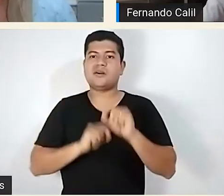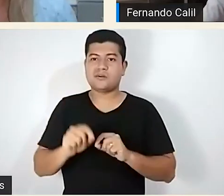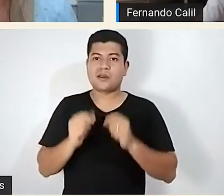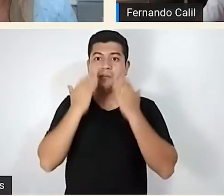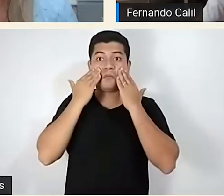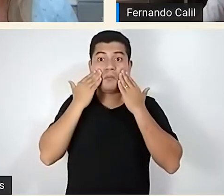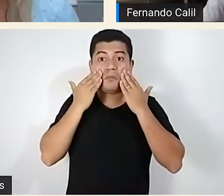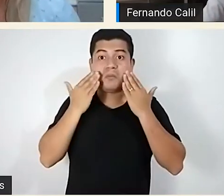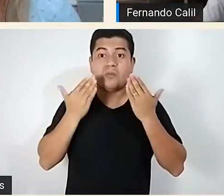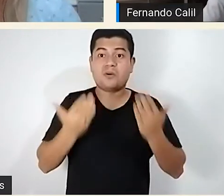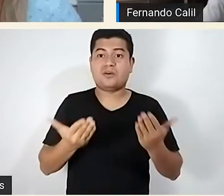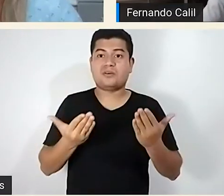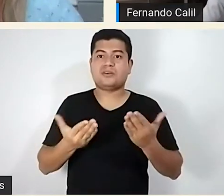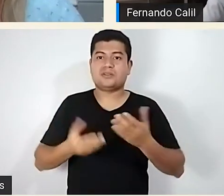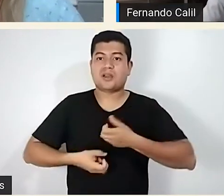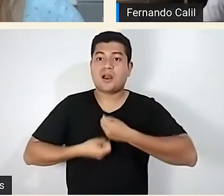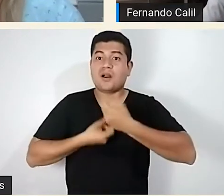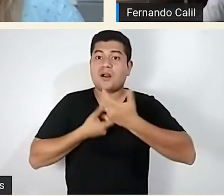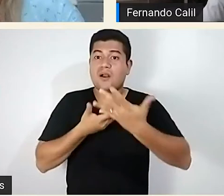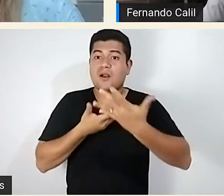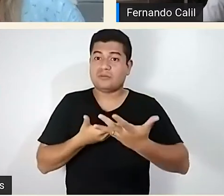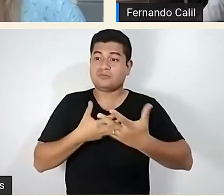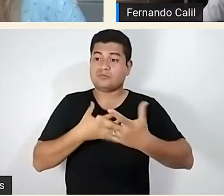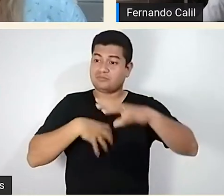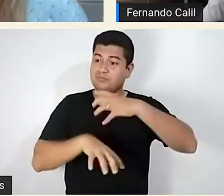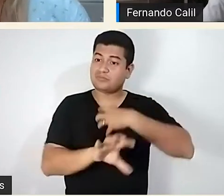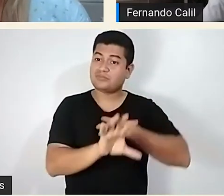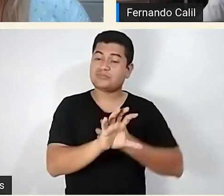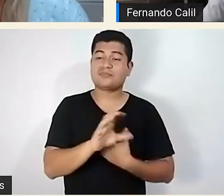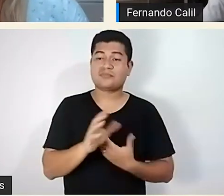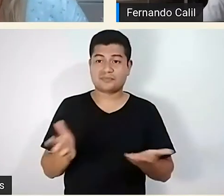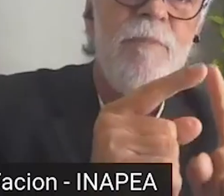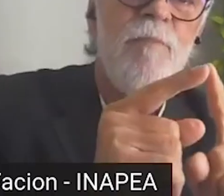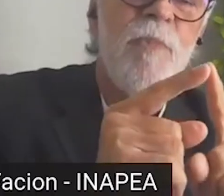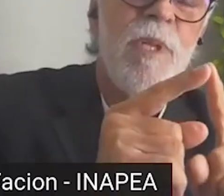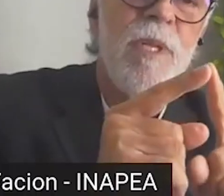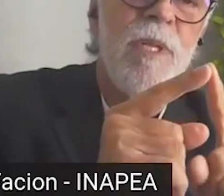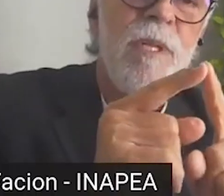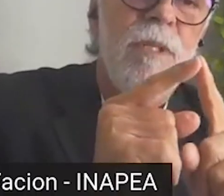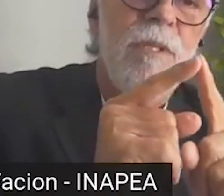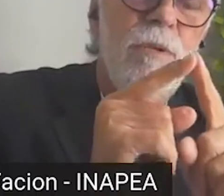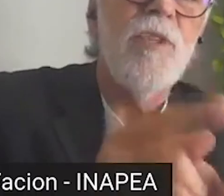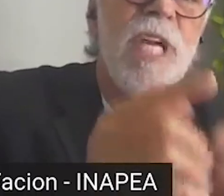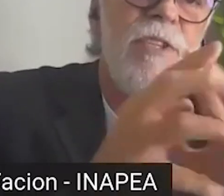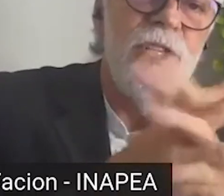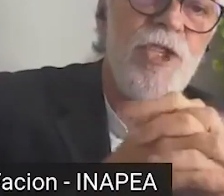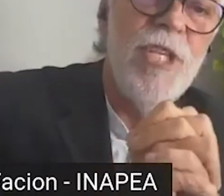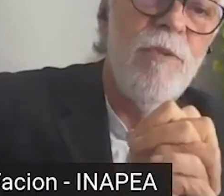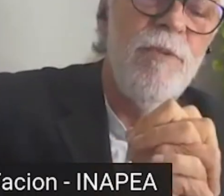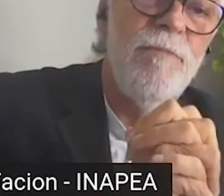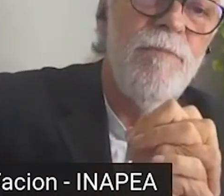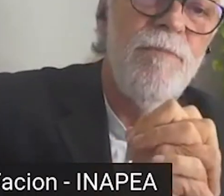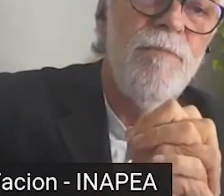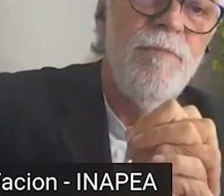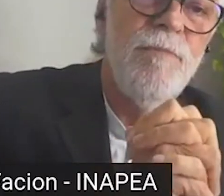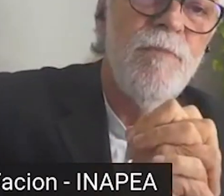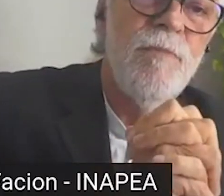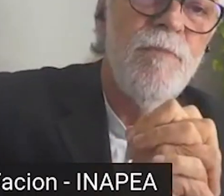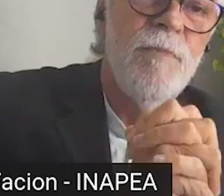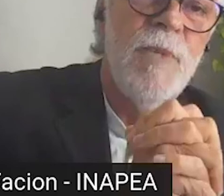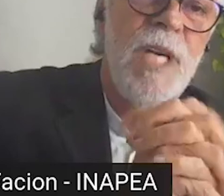orientações a pais e profissionais que atuam com autistas. O psicólogo José Raimundo Facion, com